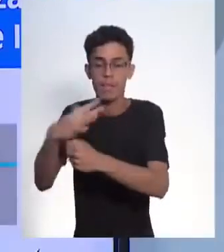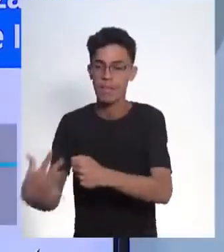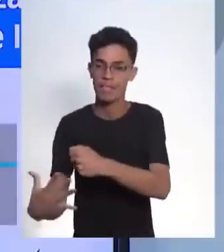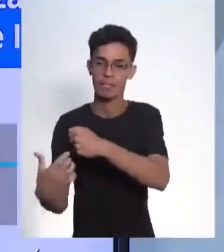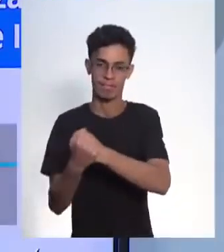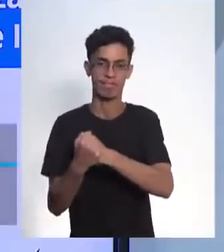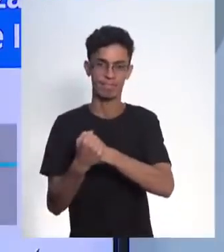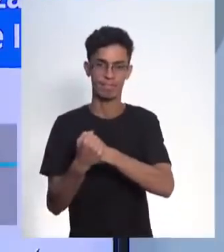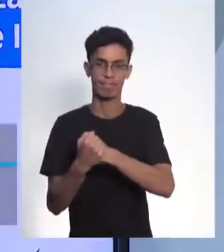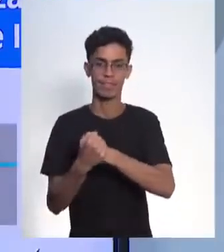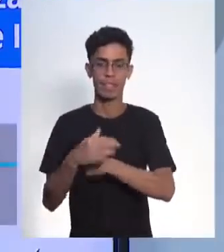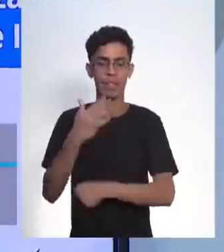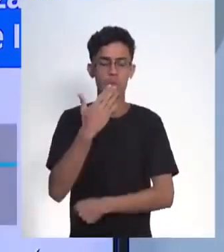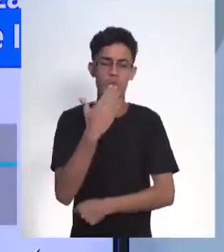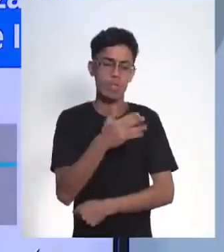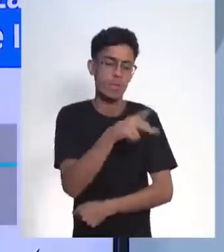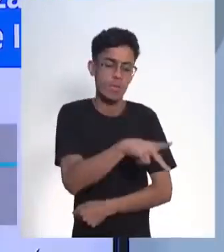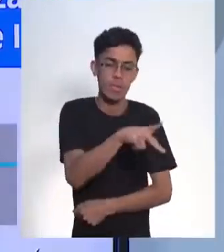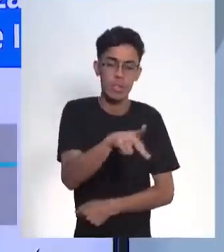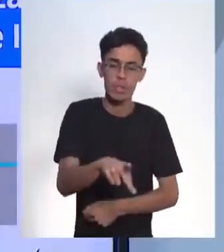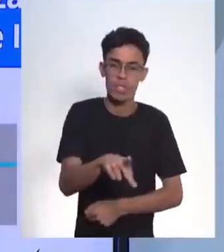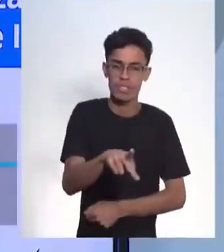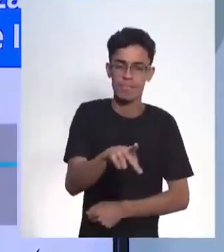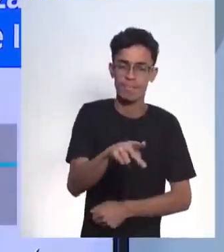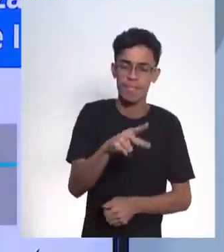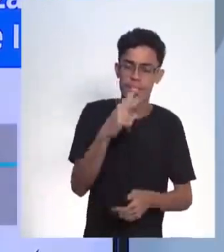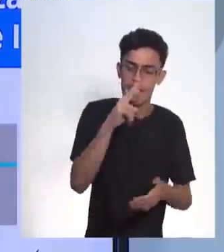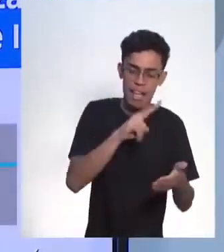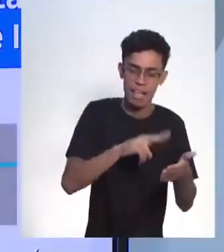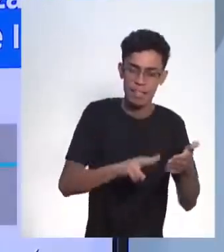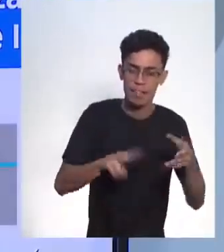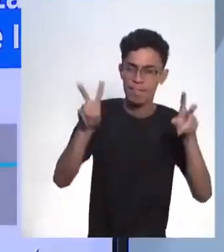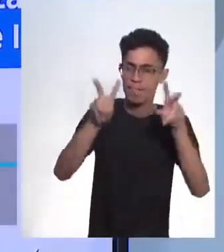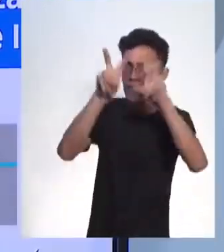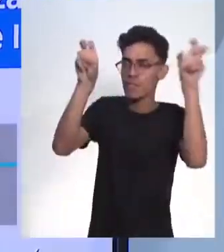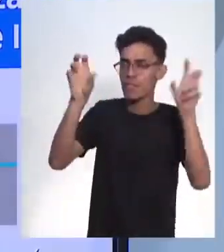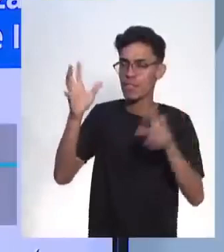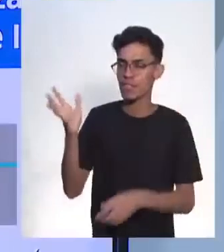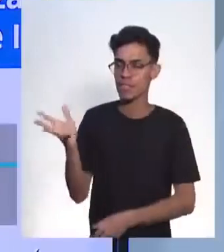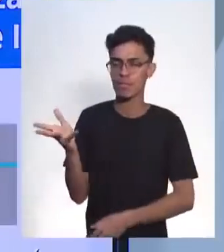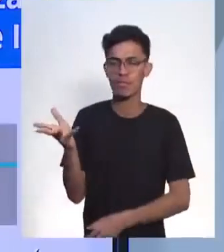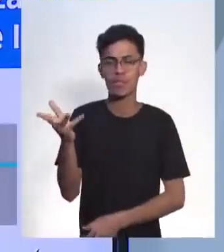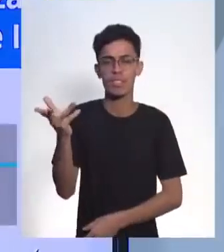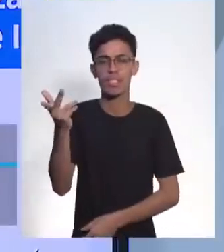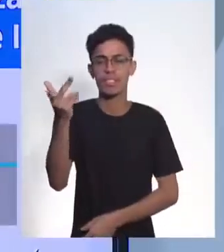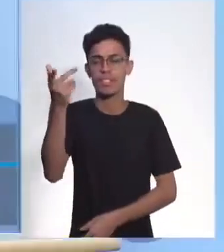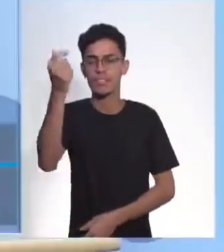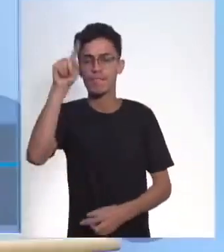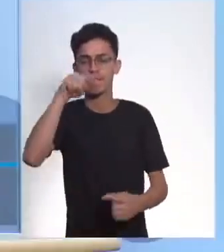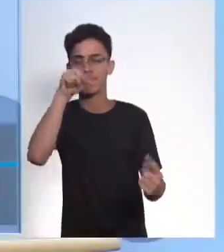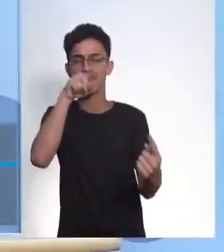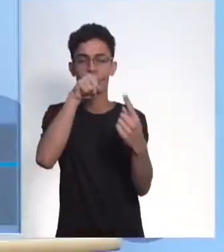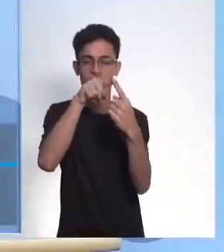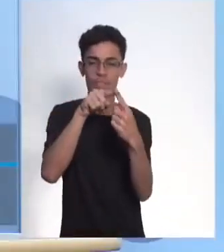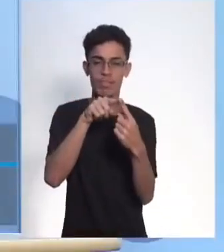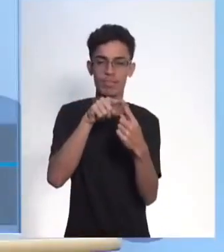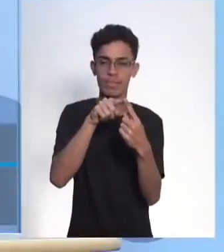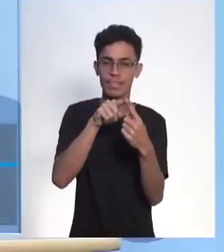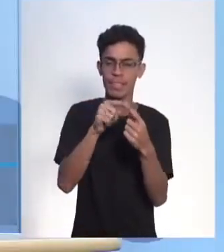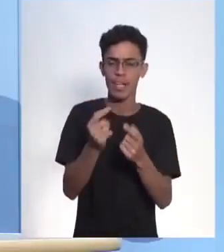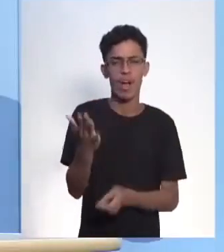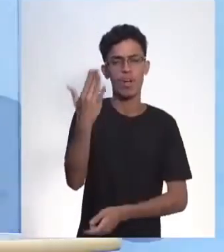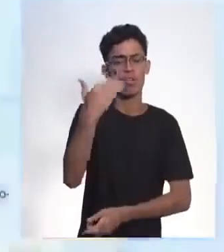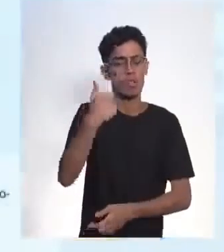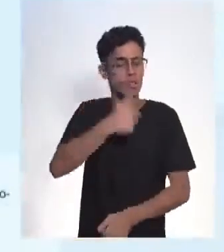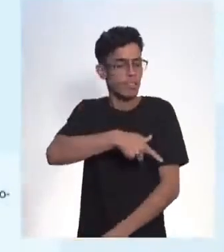professora Janaína estar lendo o título da aula, as habilidades e os objetivos. Então, vamos